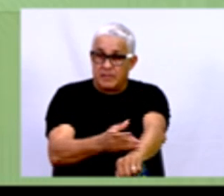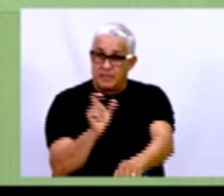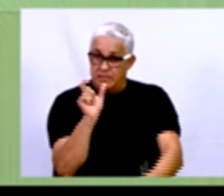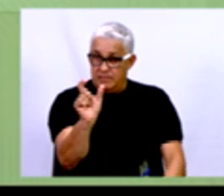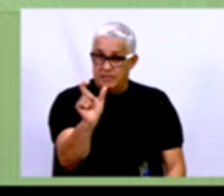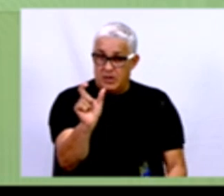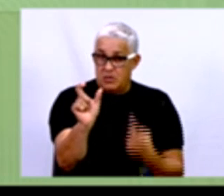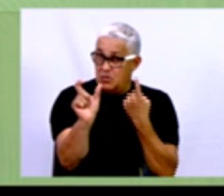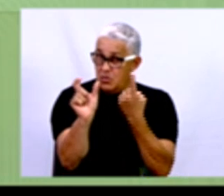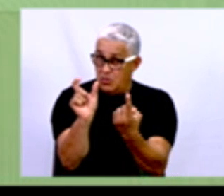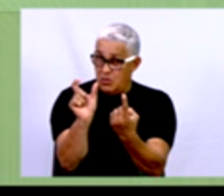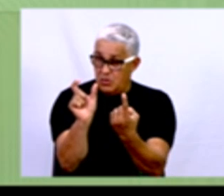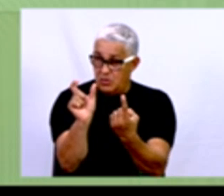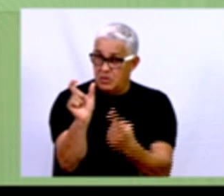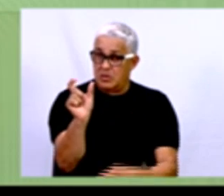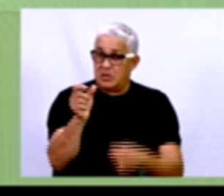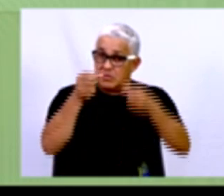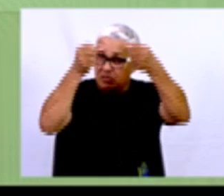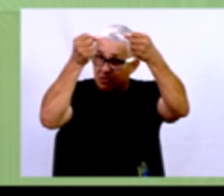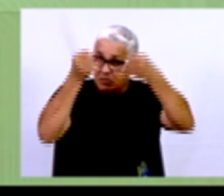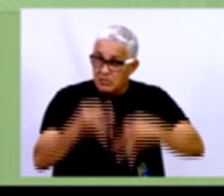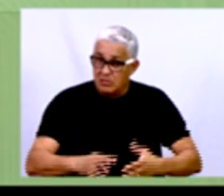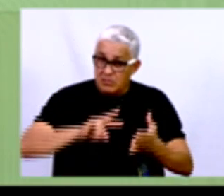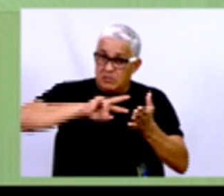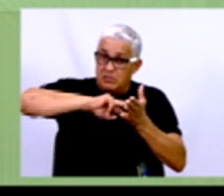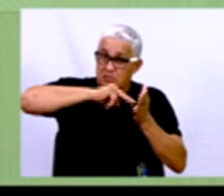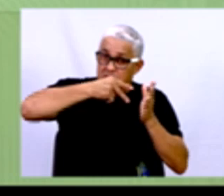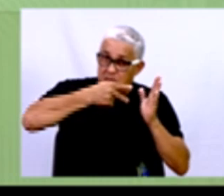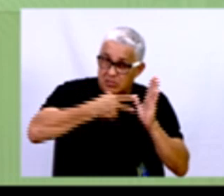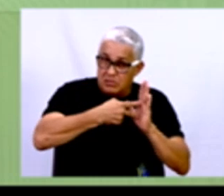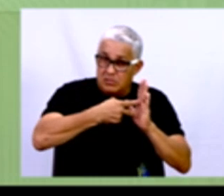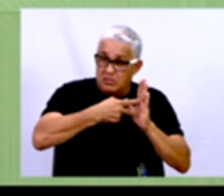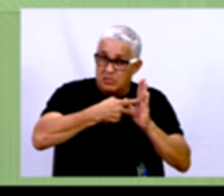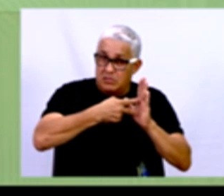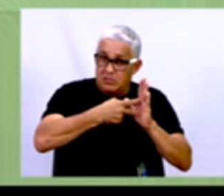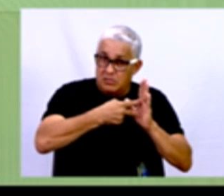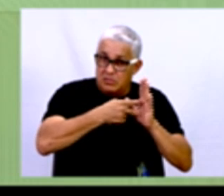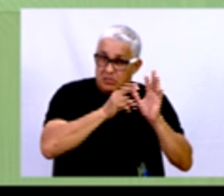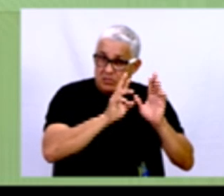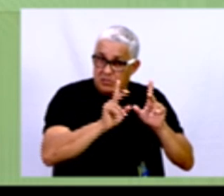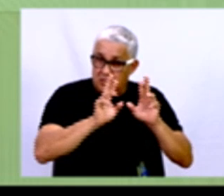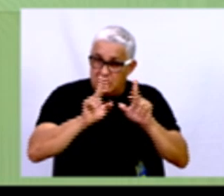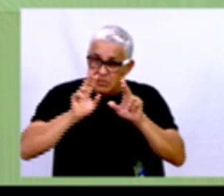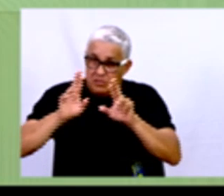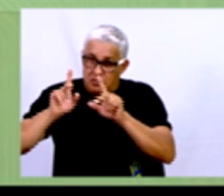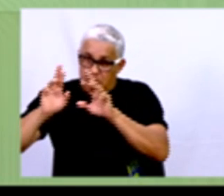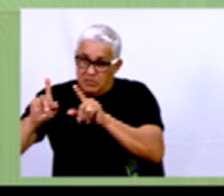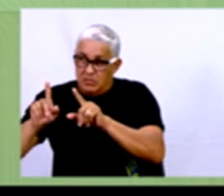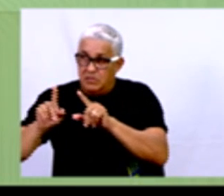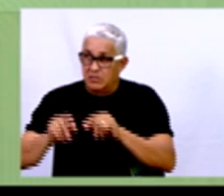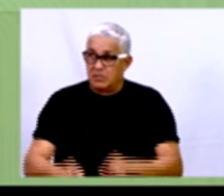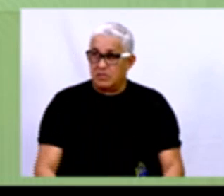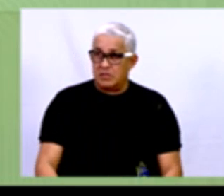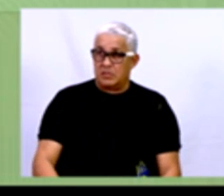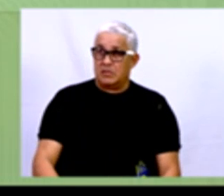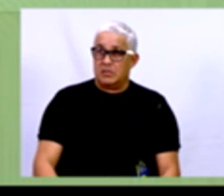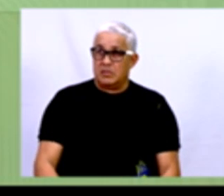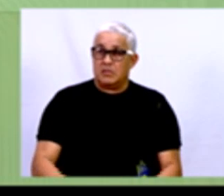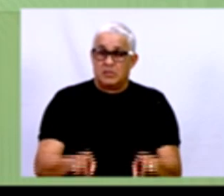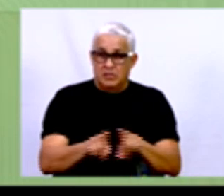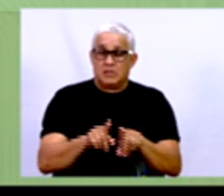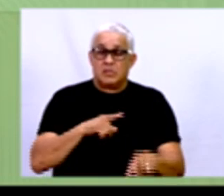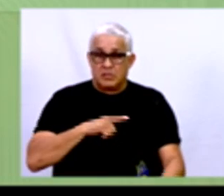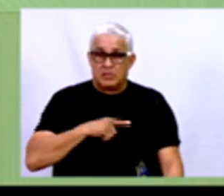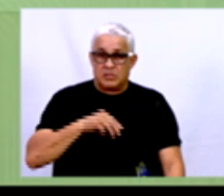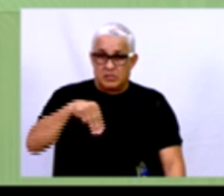palavra explicando, sendo explicada por um conjunto de palavras, né? E nós temos a metalinguagem sempre